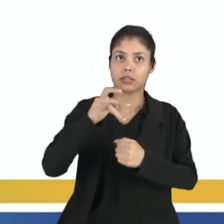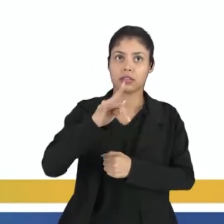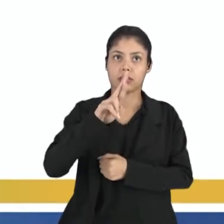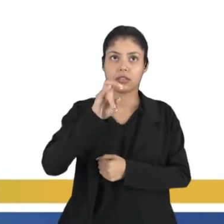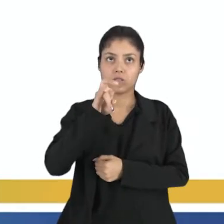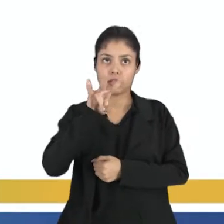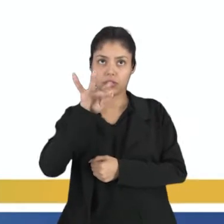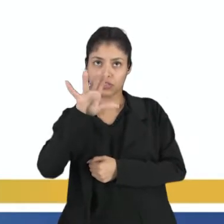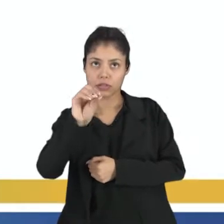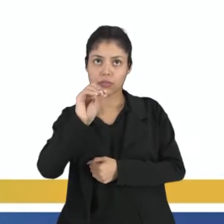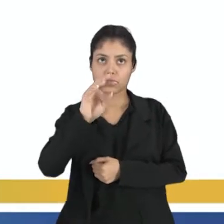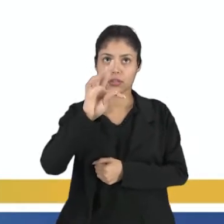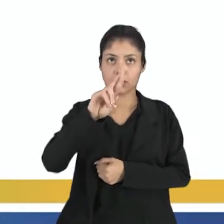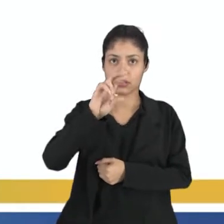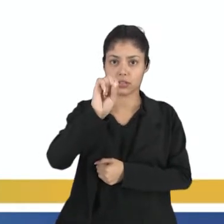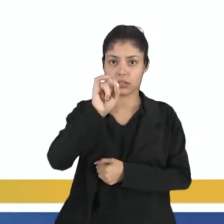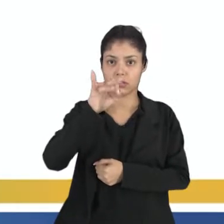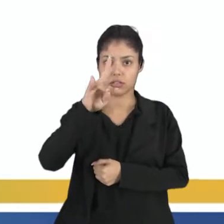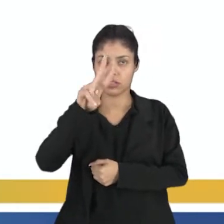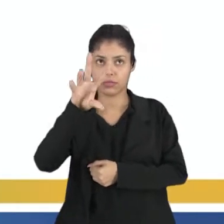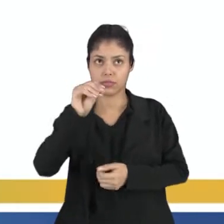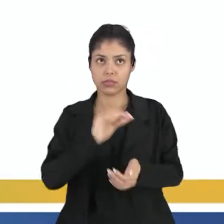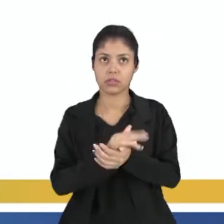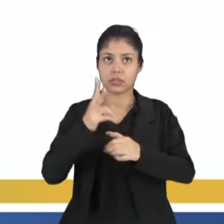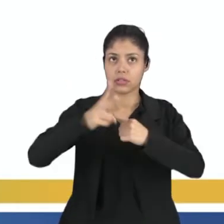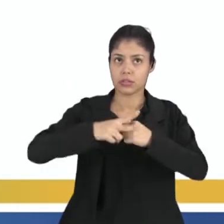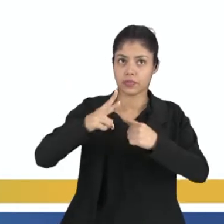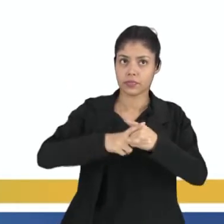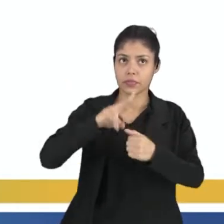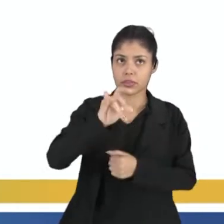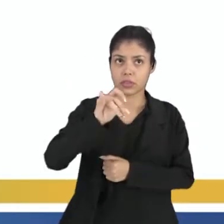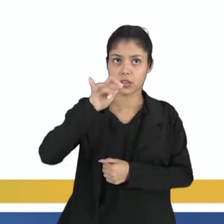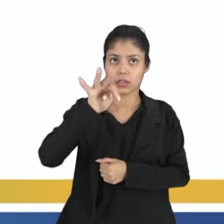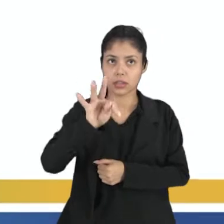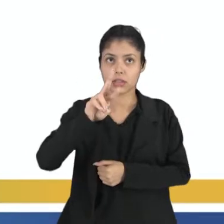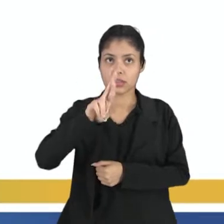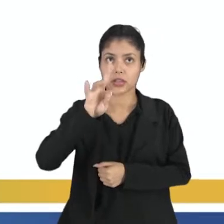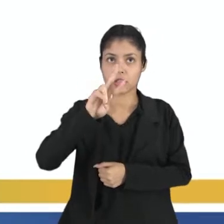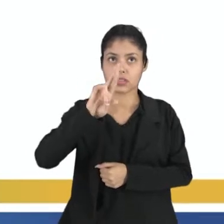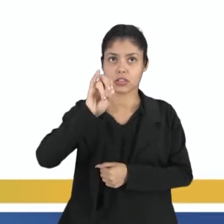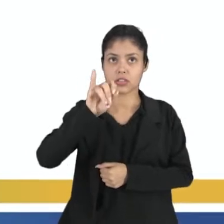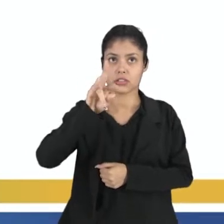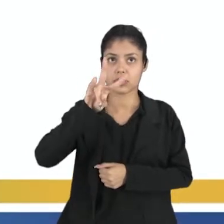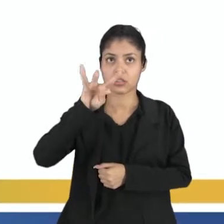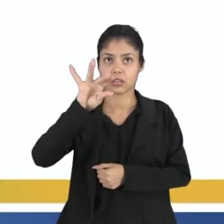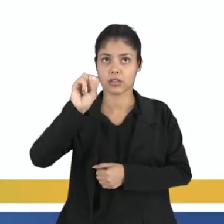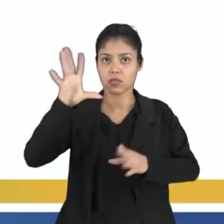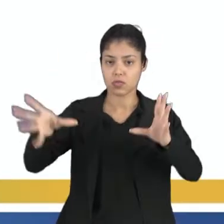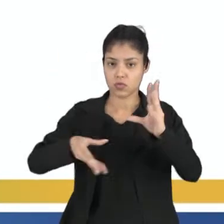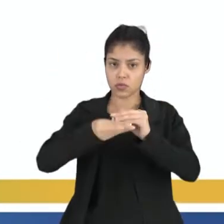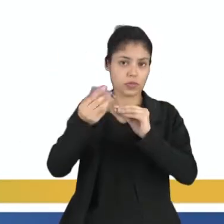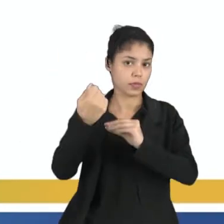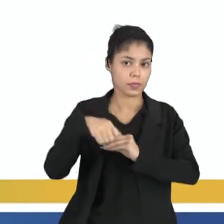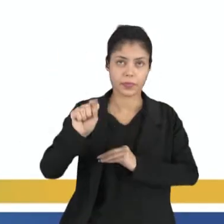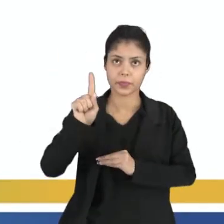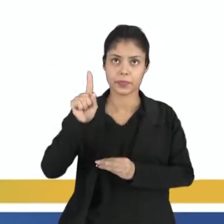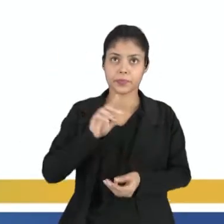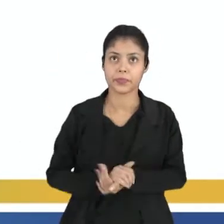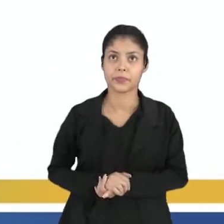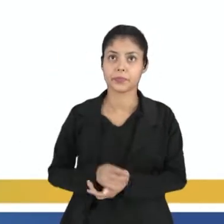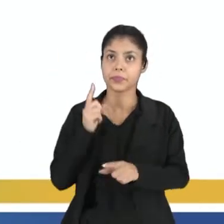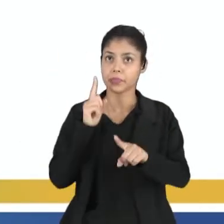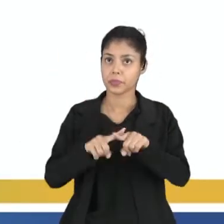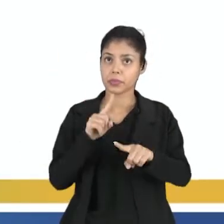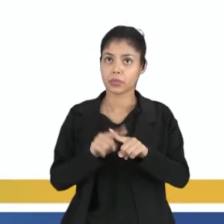e transitivos. Os verbos intransitivos não exigem complemento. Isso